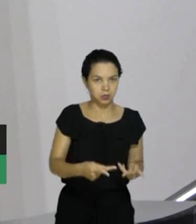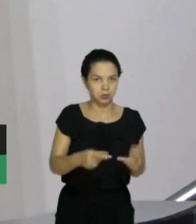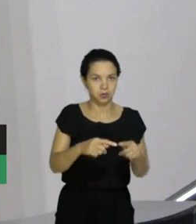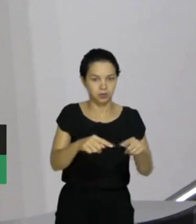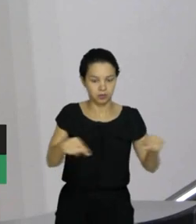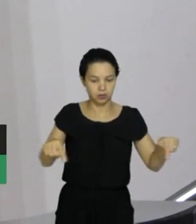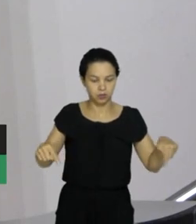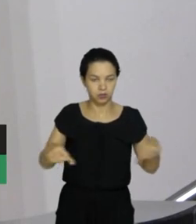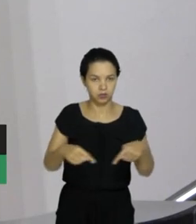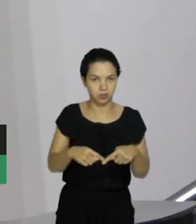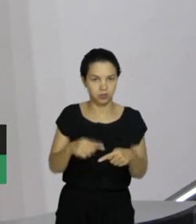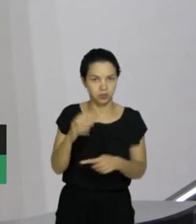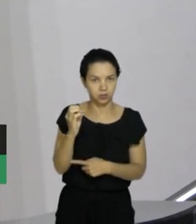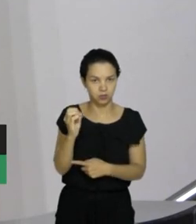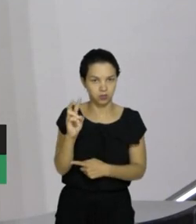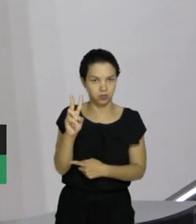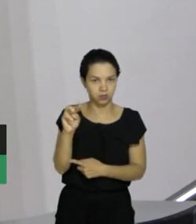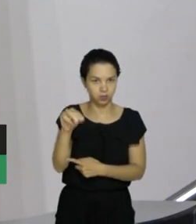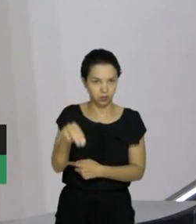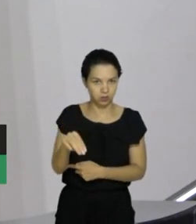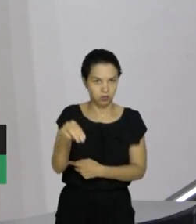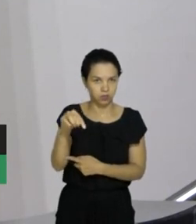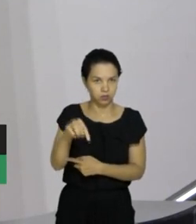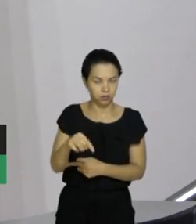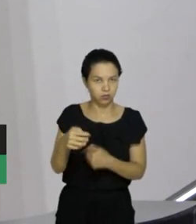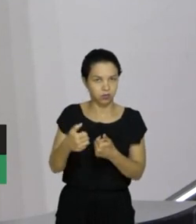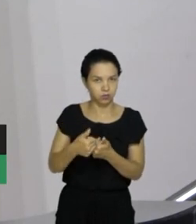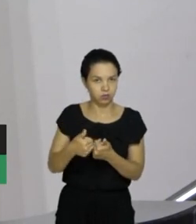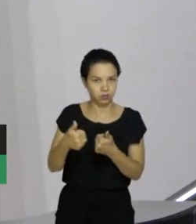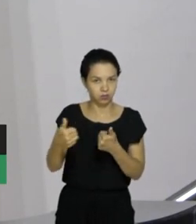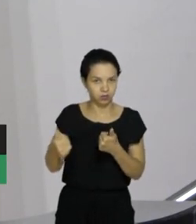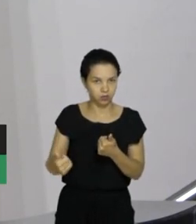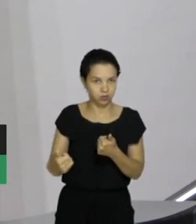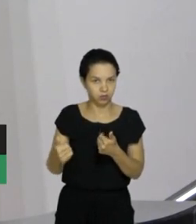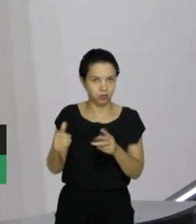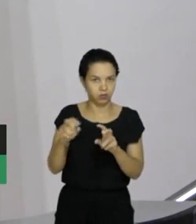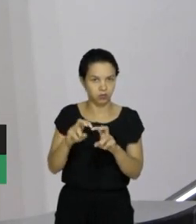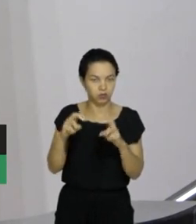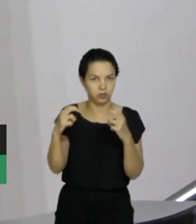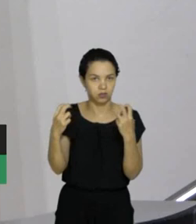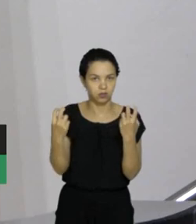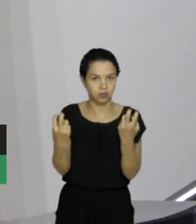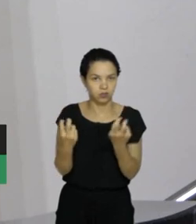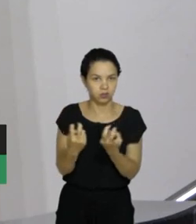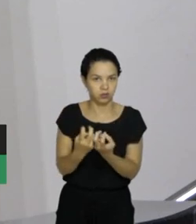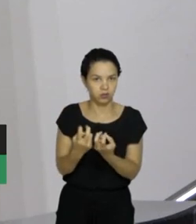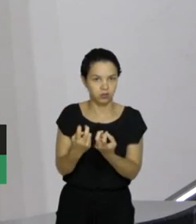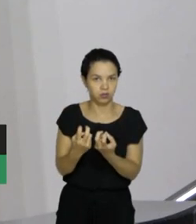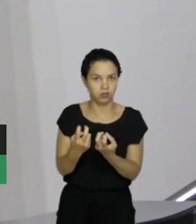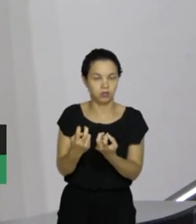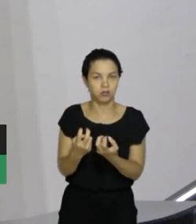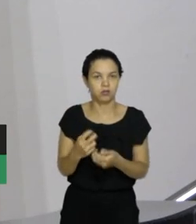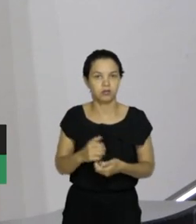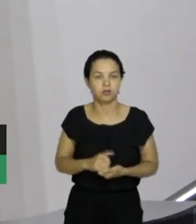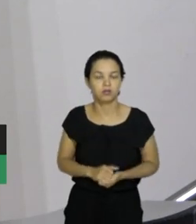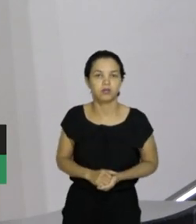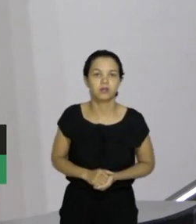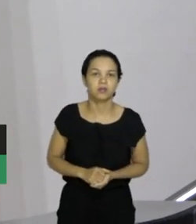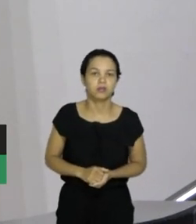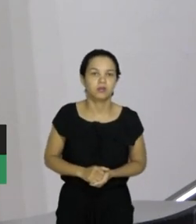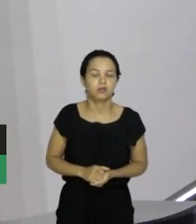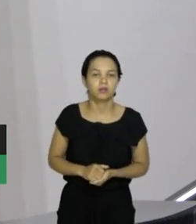ovn que fica aqui bem próximo ao plenário aqui logo em frente